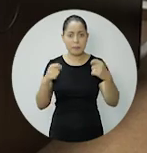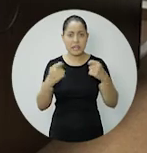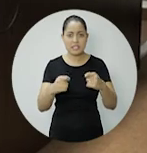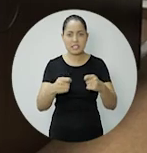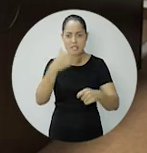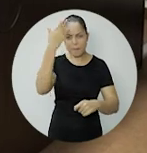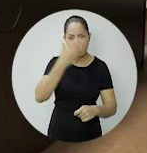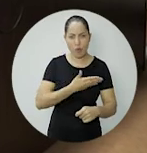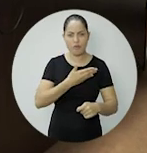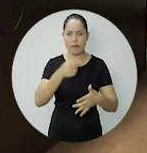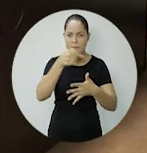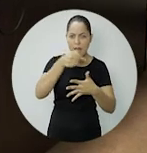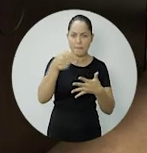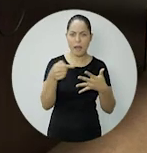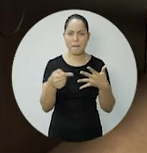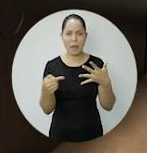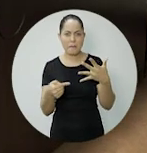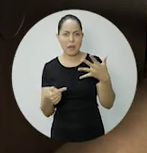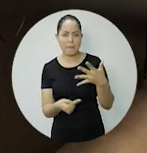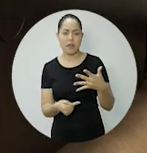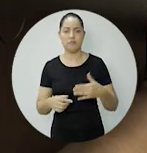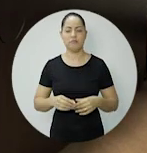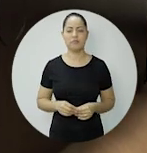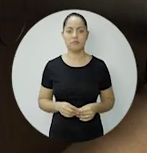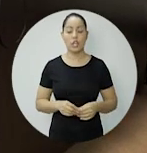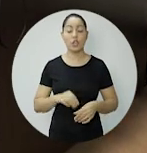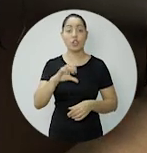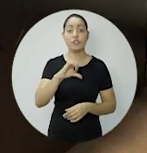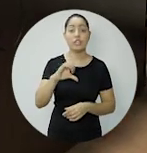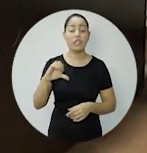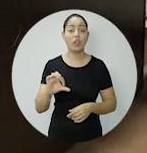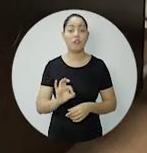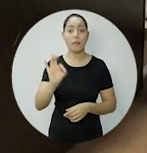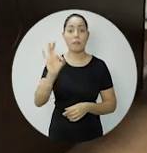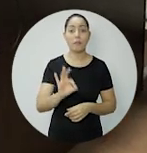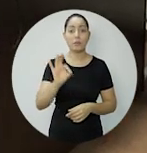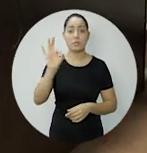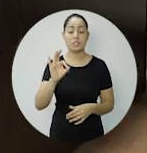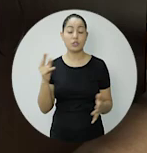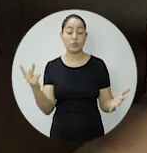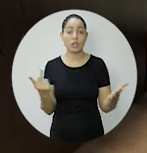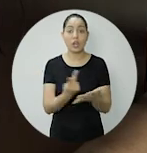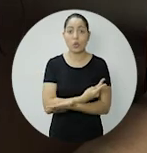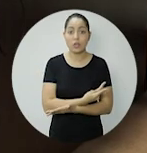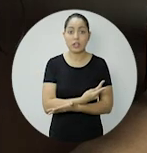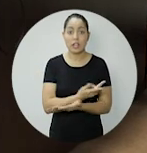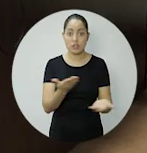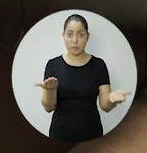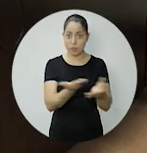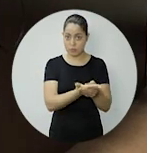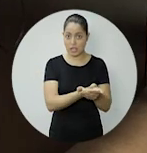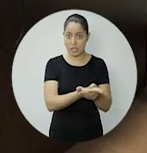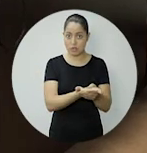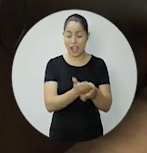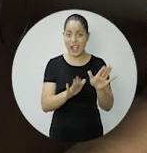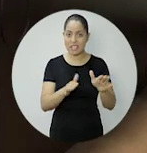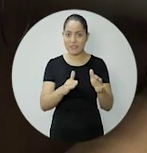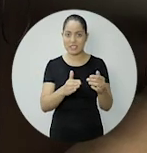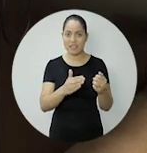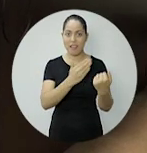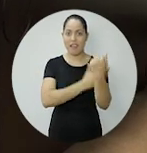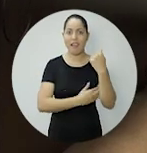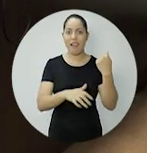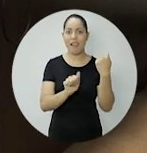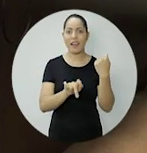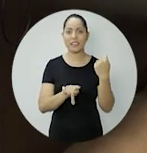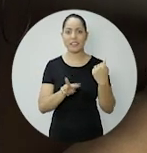das provas. 99% dos processos em órgãos correcionais são arquivados